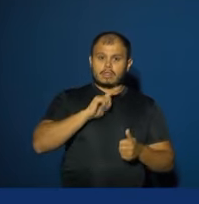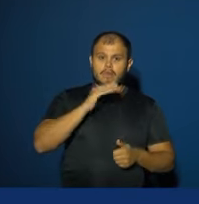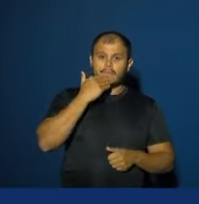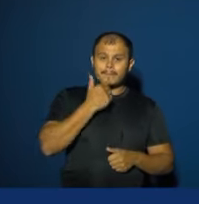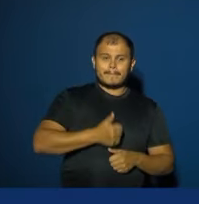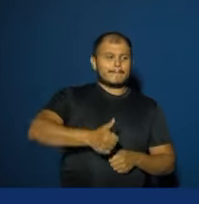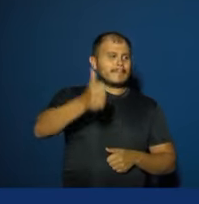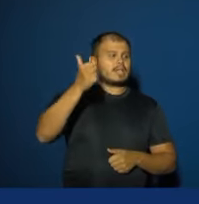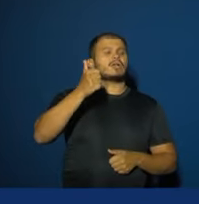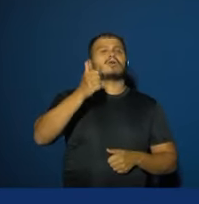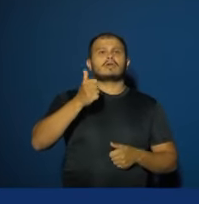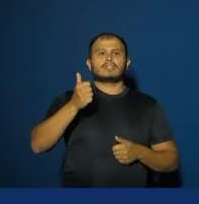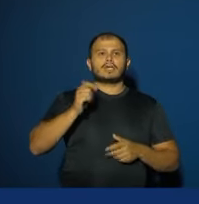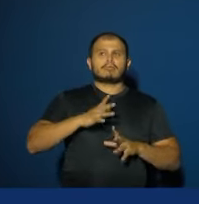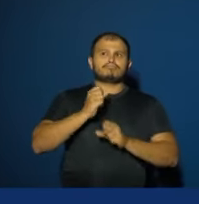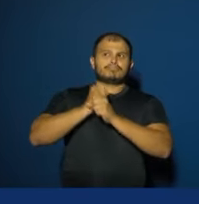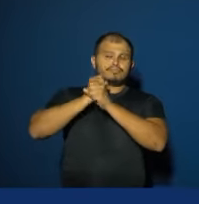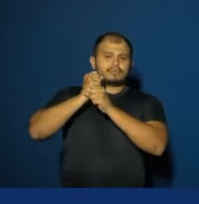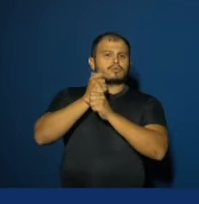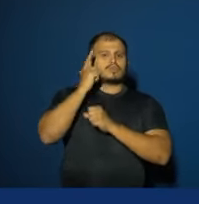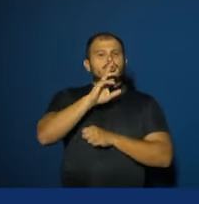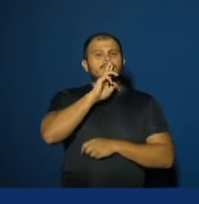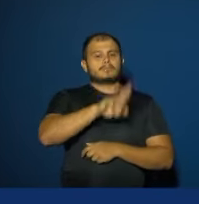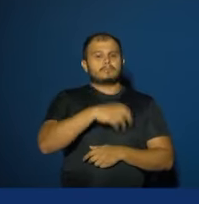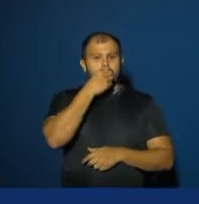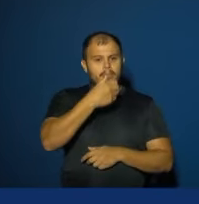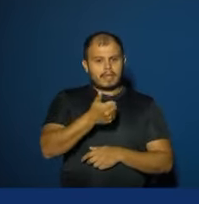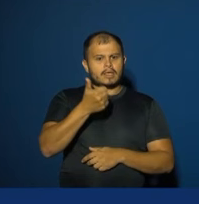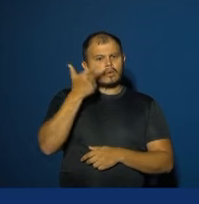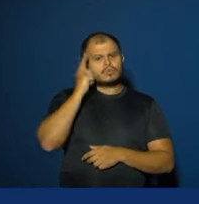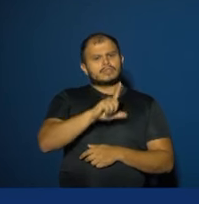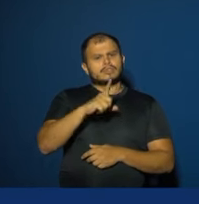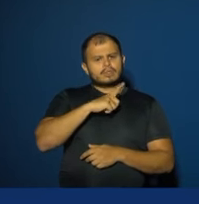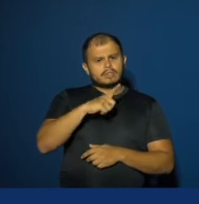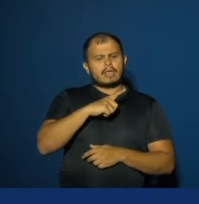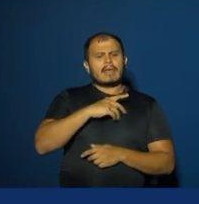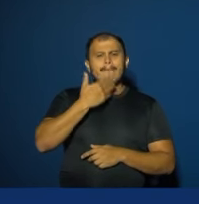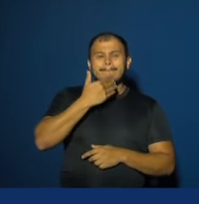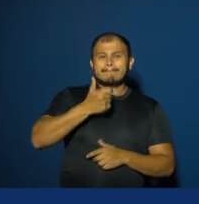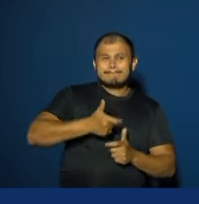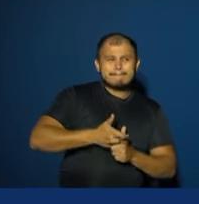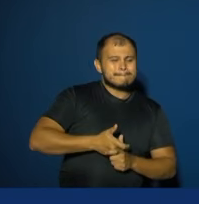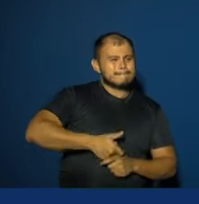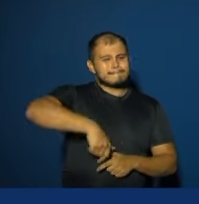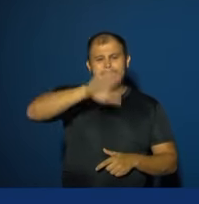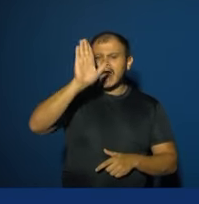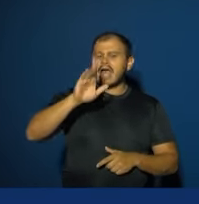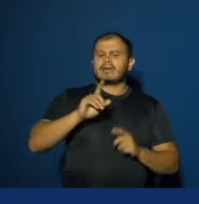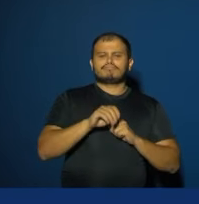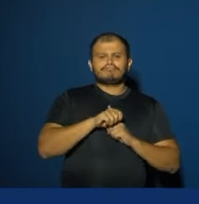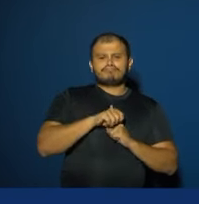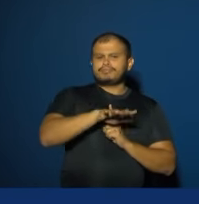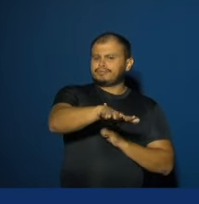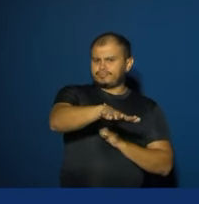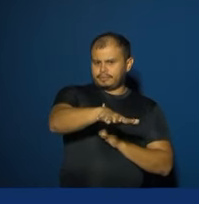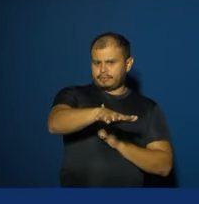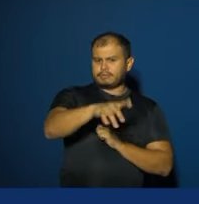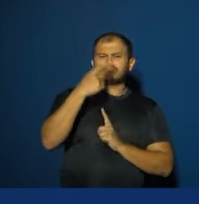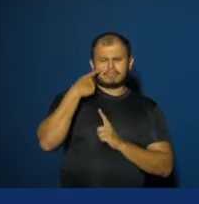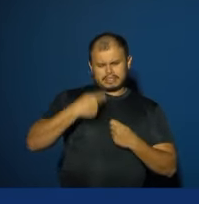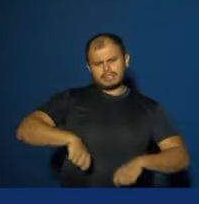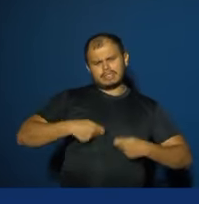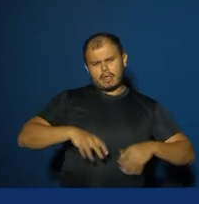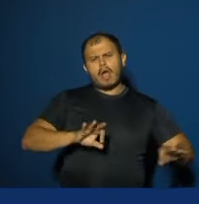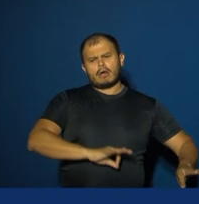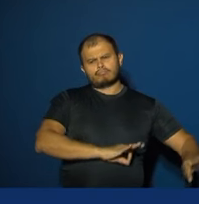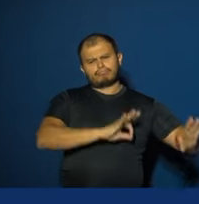quadro trimestre dos últimos dois anos ainda conseguir ter a maior influenciadora digital do mundo eu preciso passar essa fita para